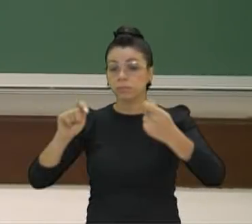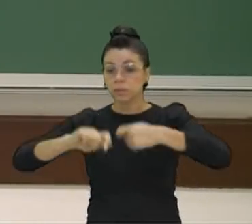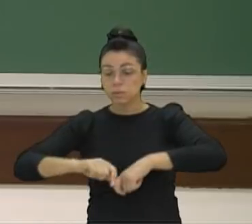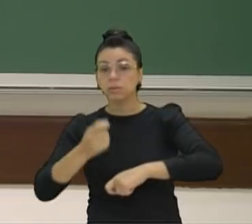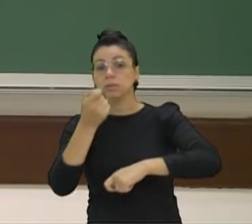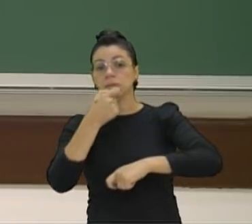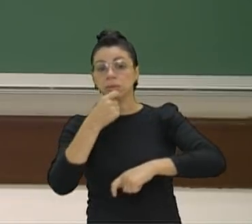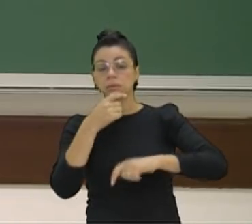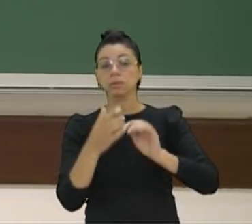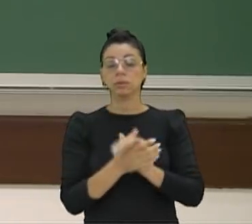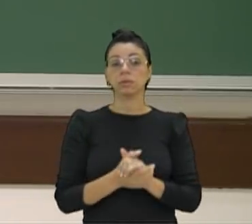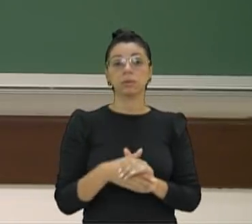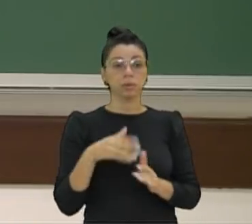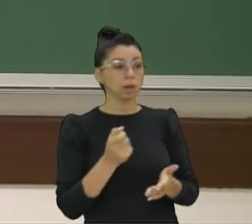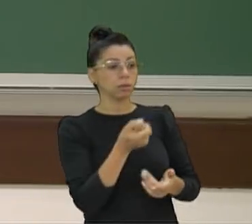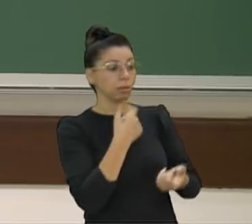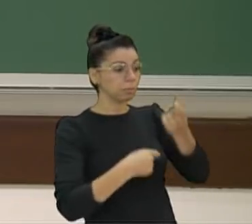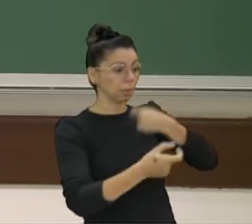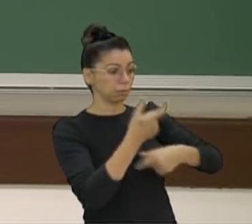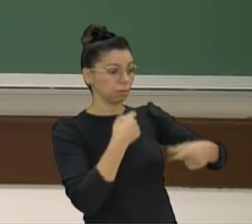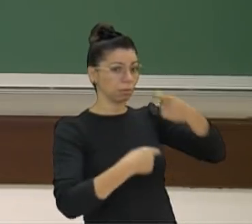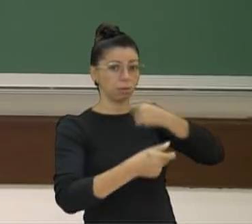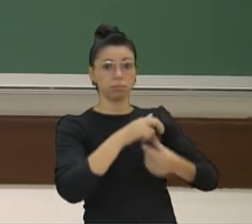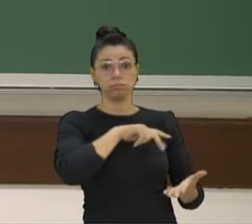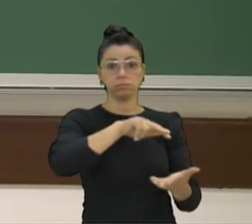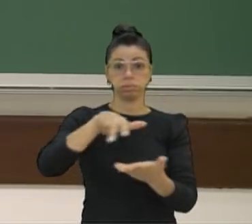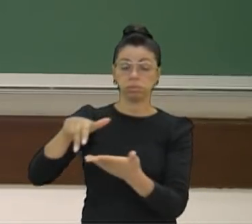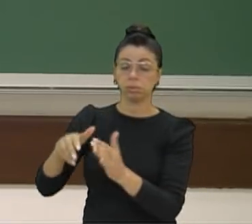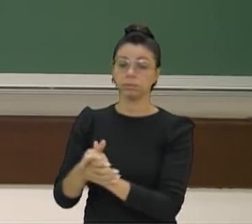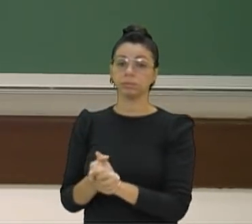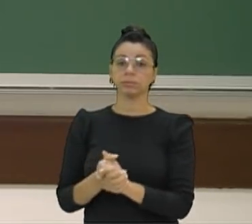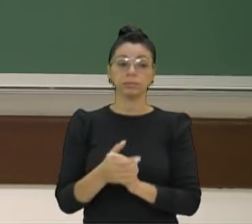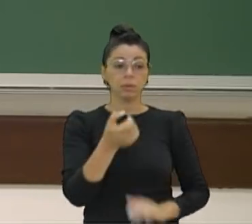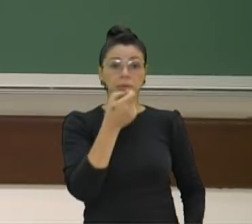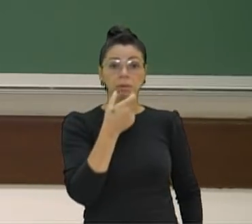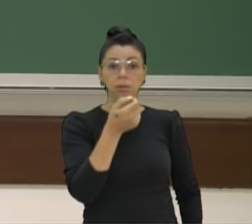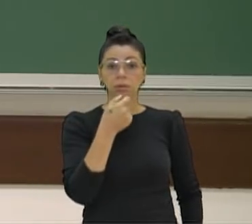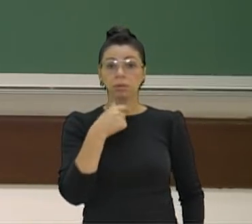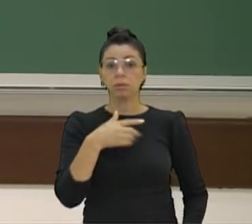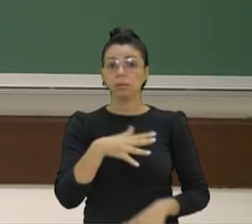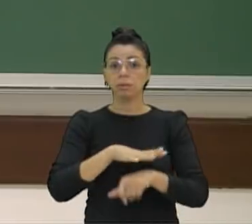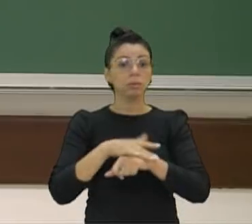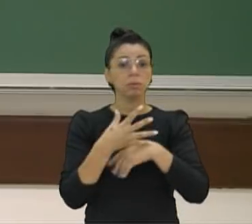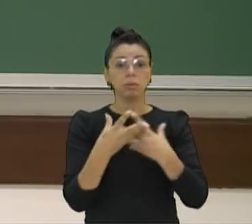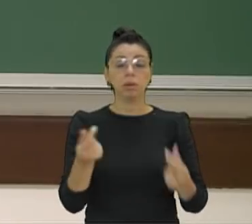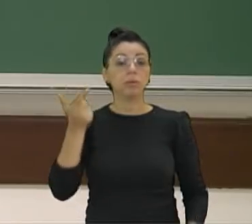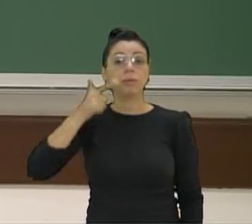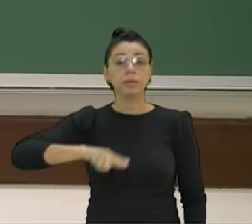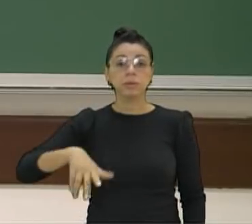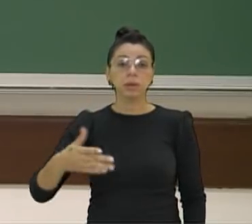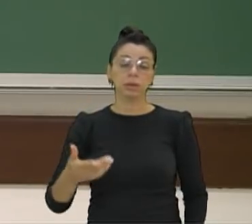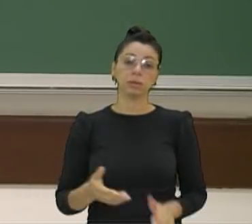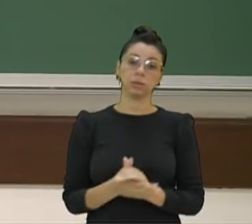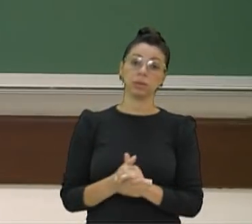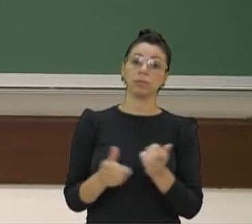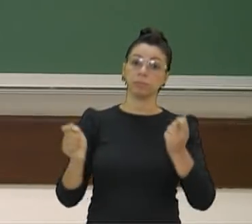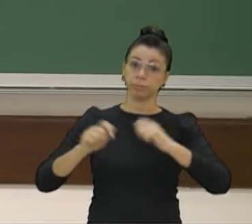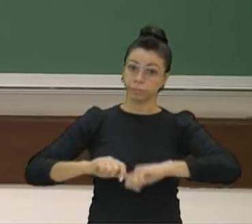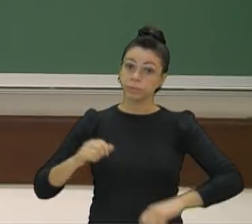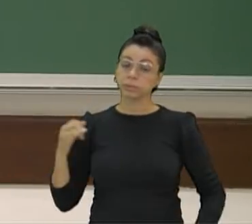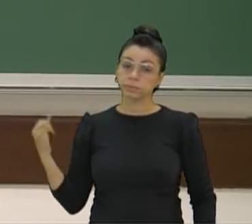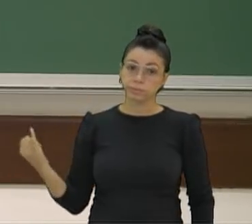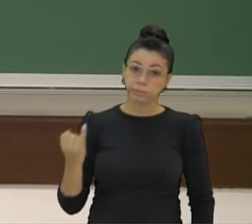e aí de tantos remédios que aquela pessoa já tomou, que os remédios já não fazem mais efeito, tá? Então é muito